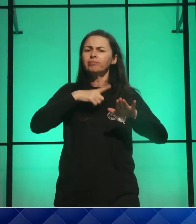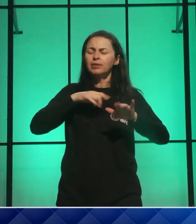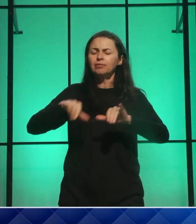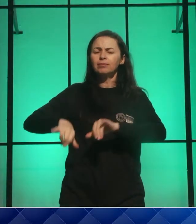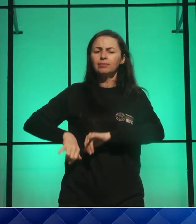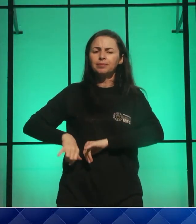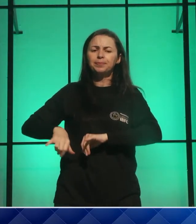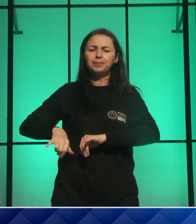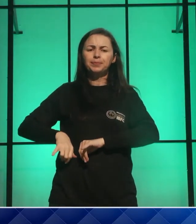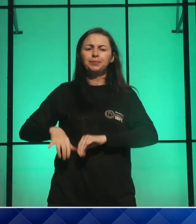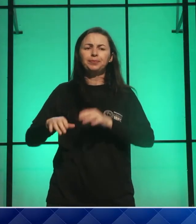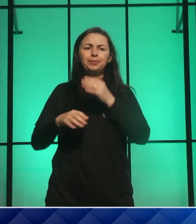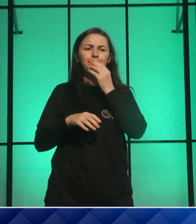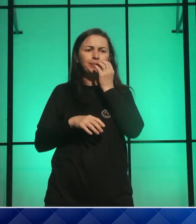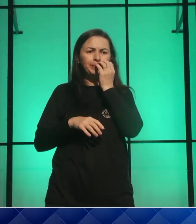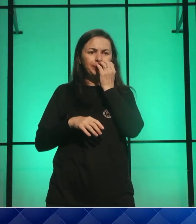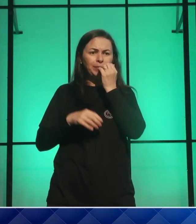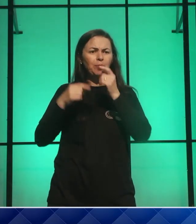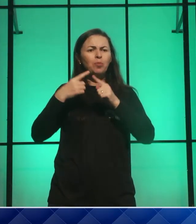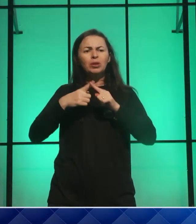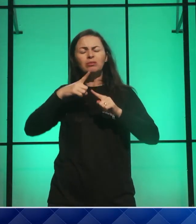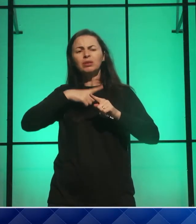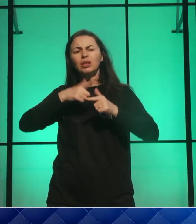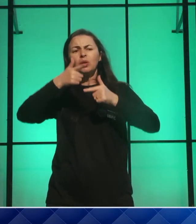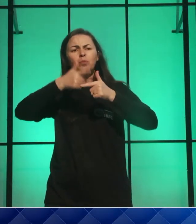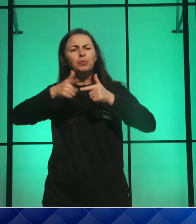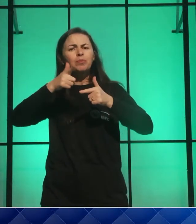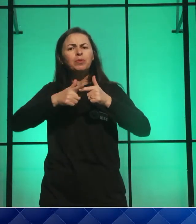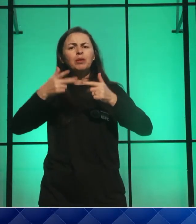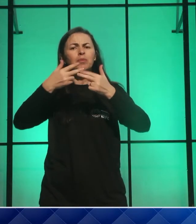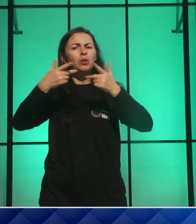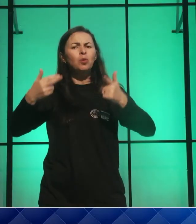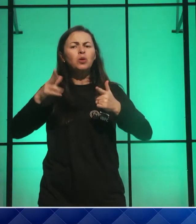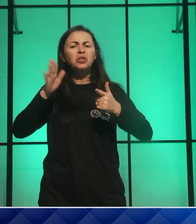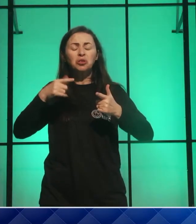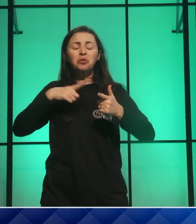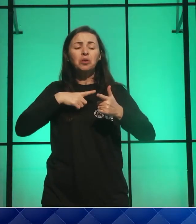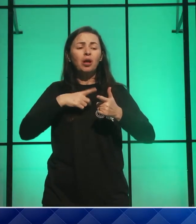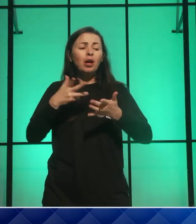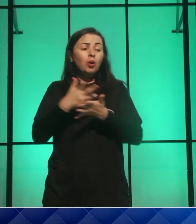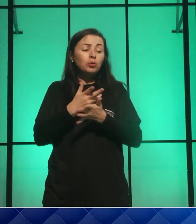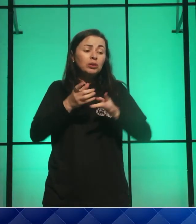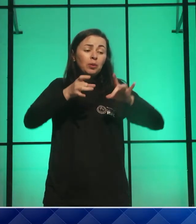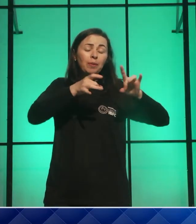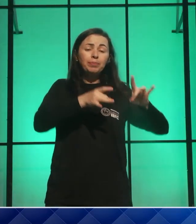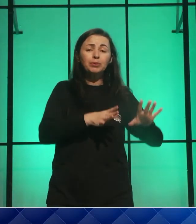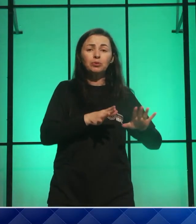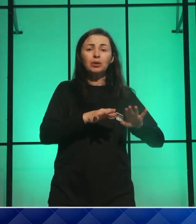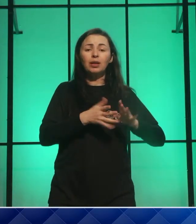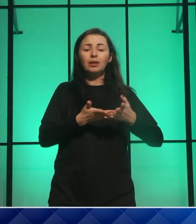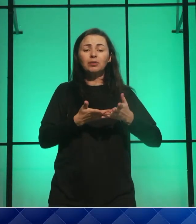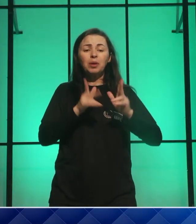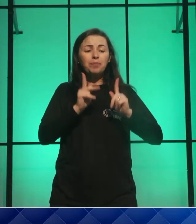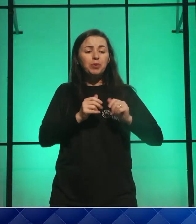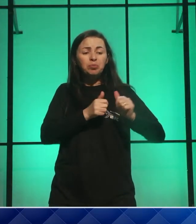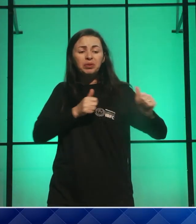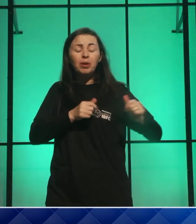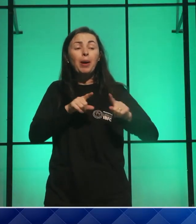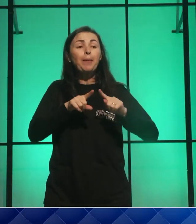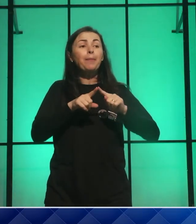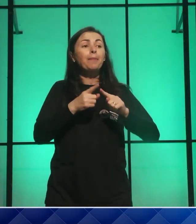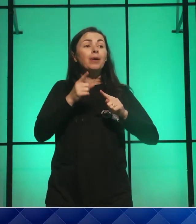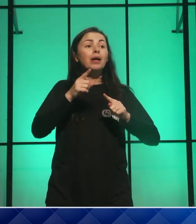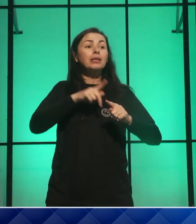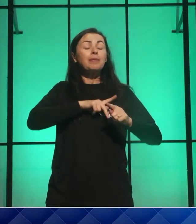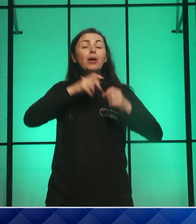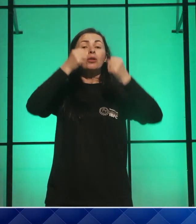sofrido com situações e realidades que foi abandonado, deixado de lado. Mas Paulo está dizendo que